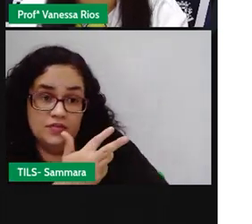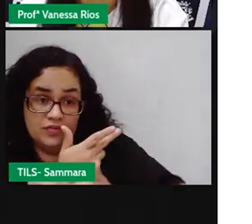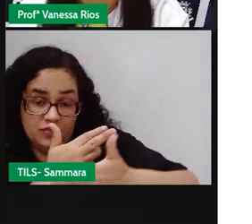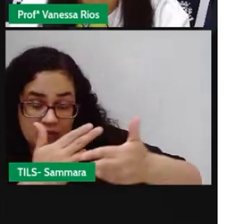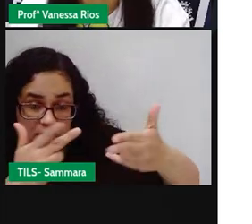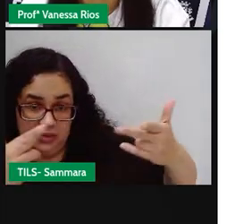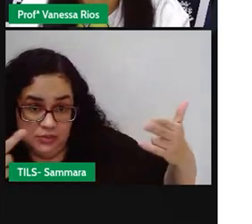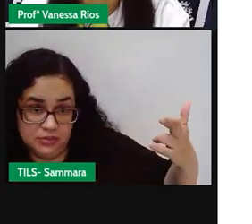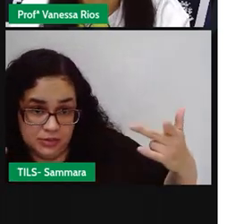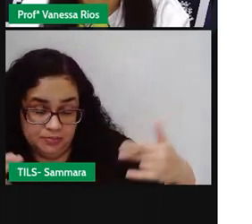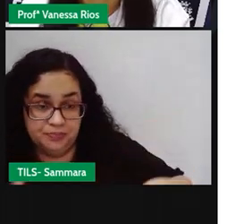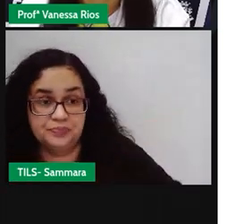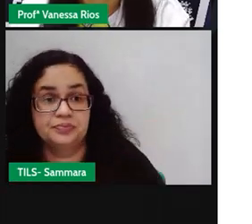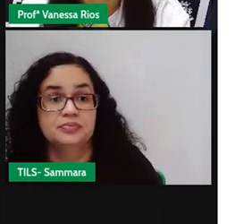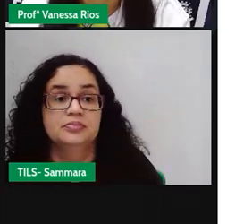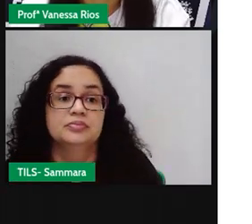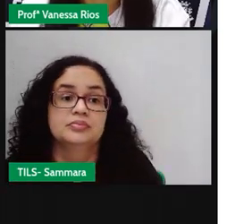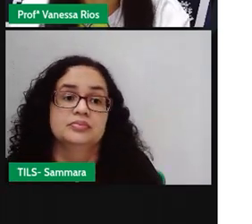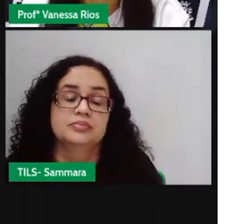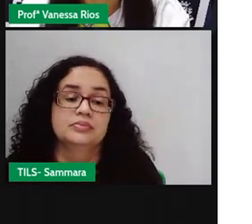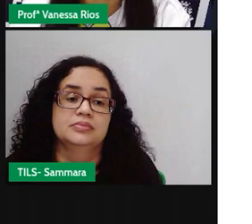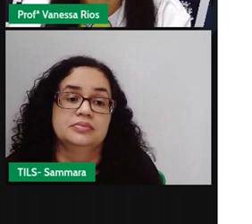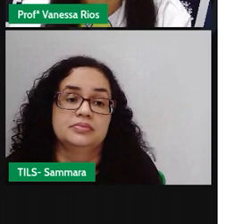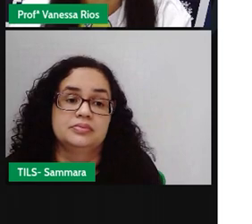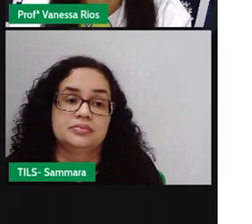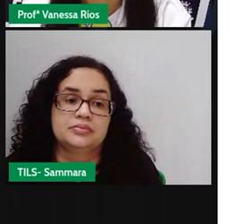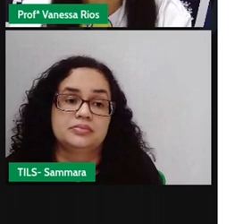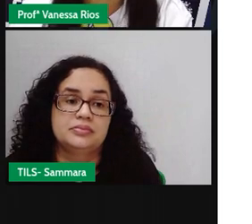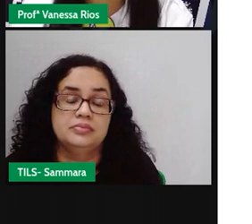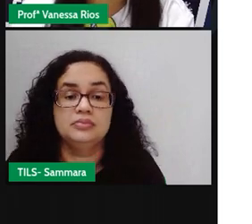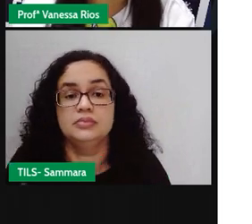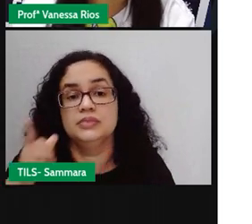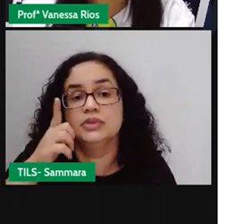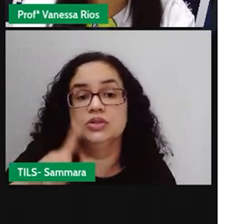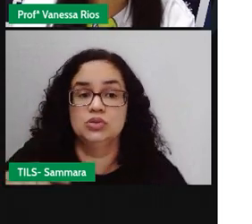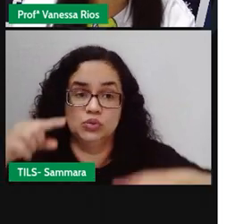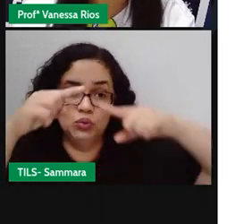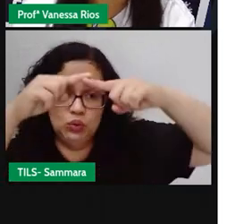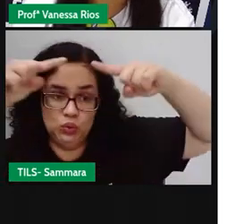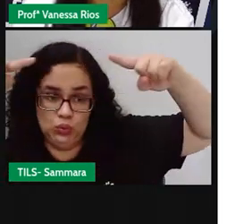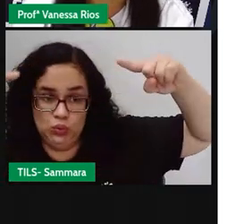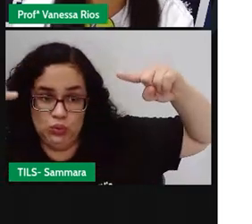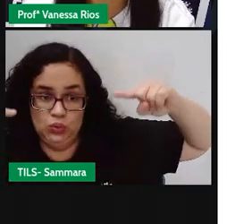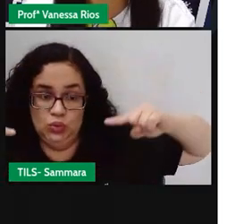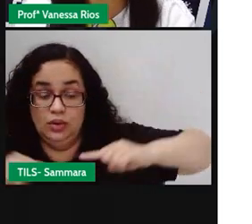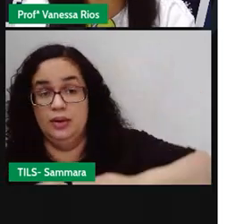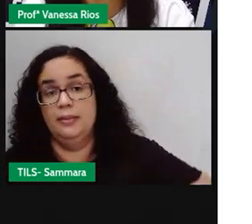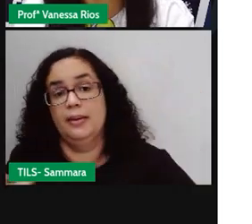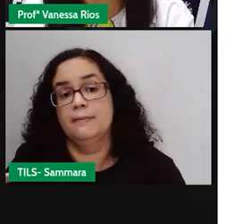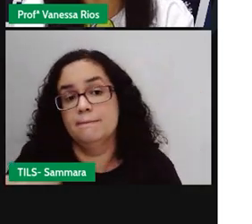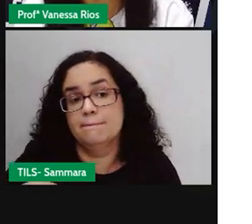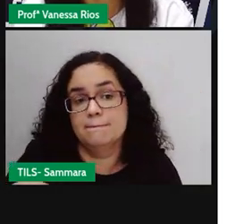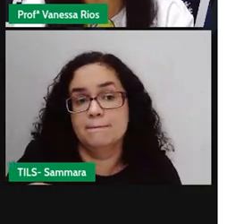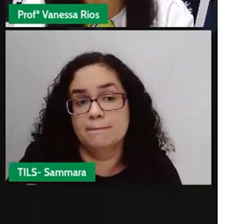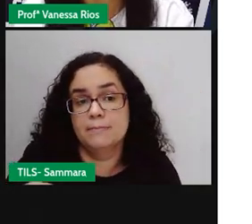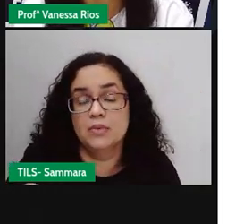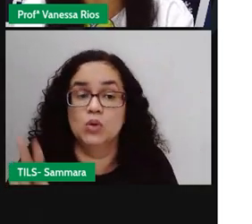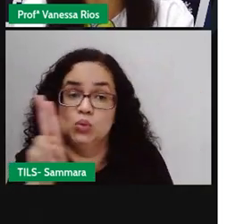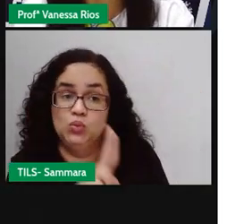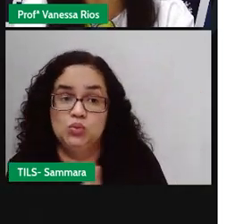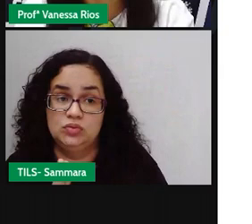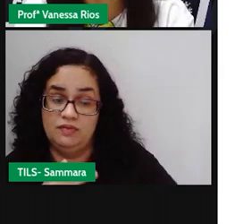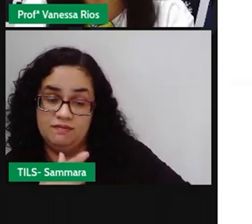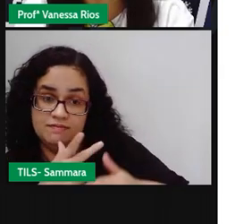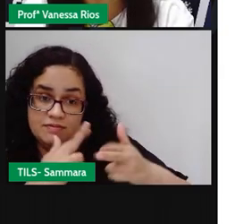várias outras figuras geométricas planas. Esse azulejo em particular, porque é um azulejo que utiliza aí